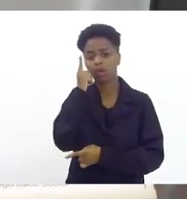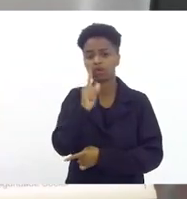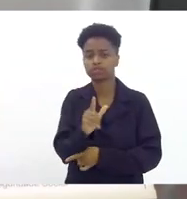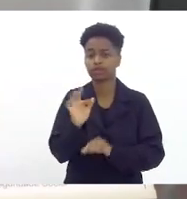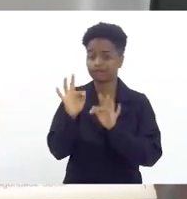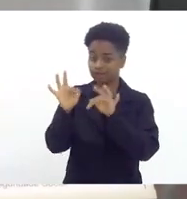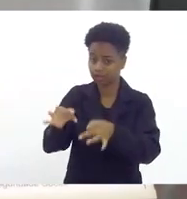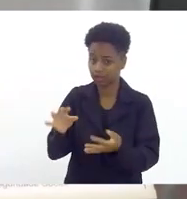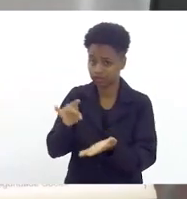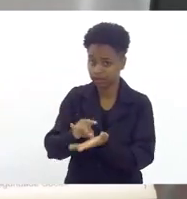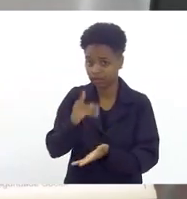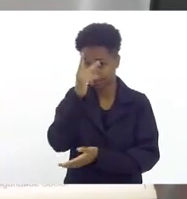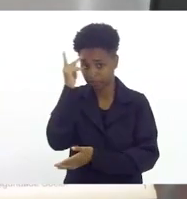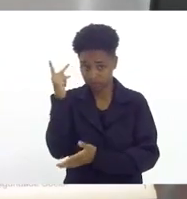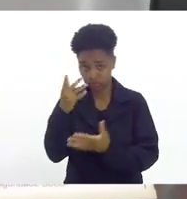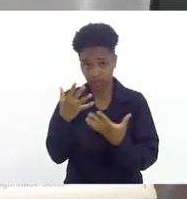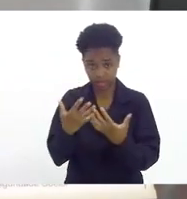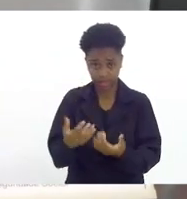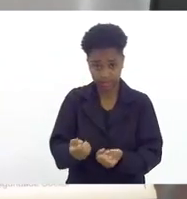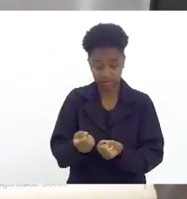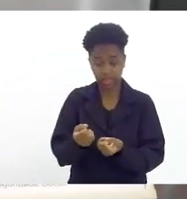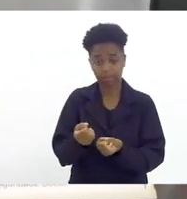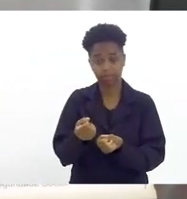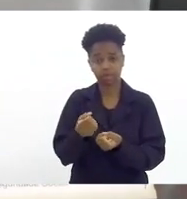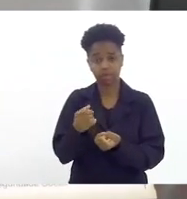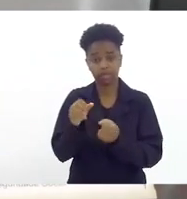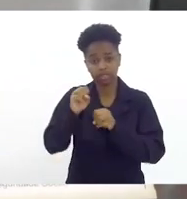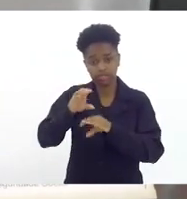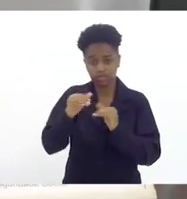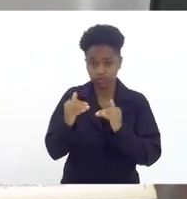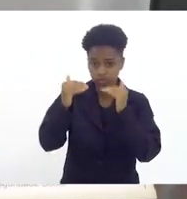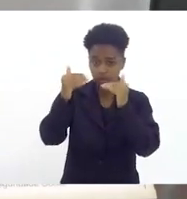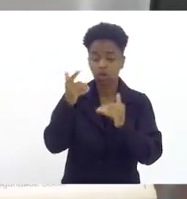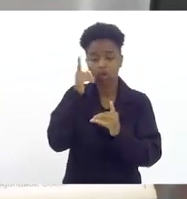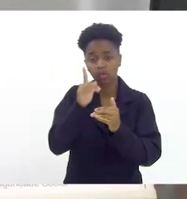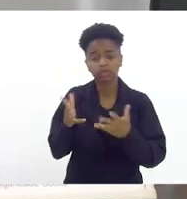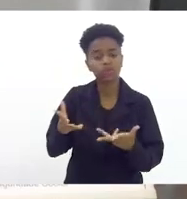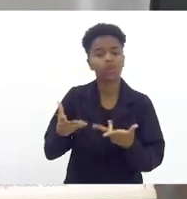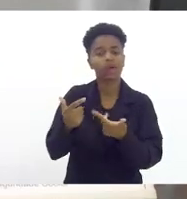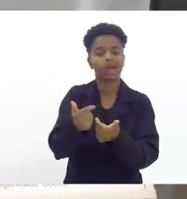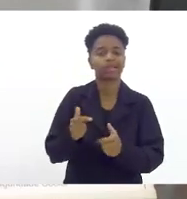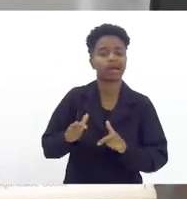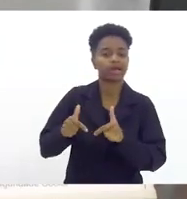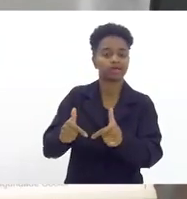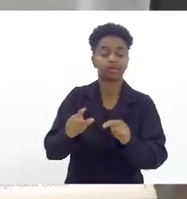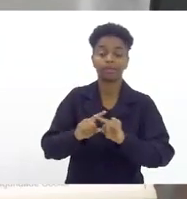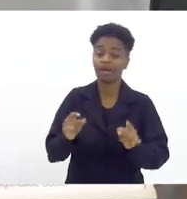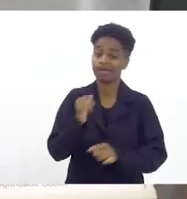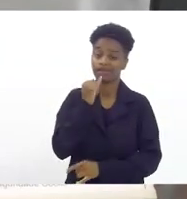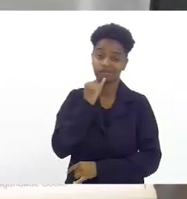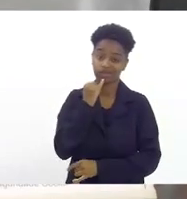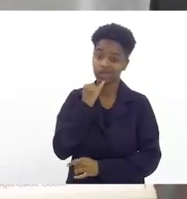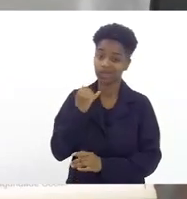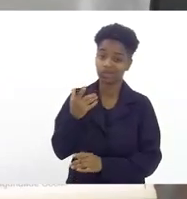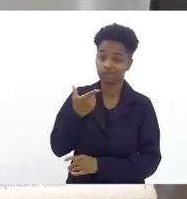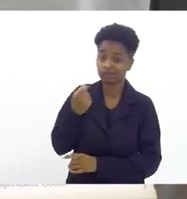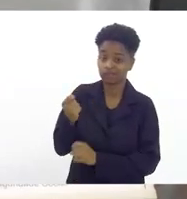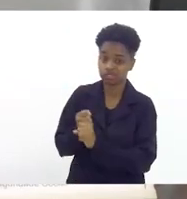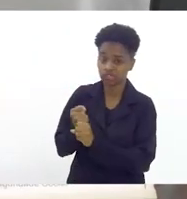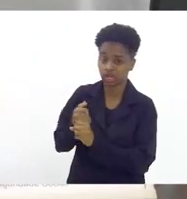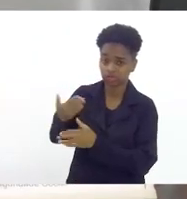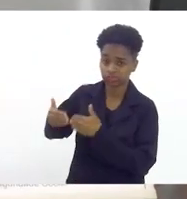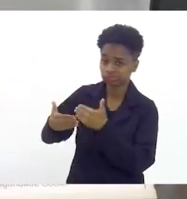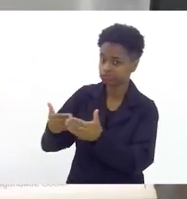aquelas e aqueles que recebem ensino superior tem um efetivado com a máxima qualidade possível e infelizmente nos últimos 20 anos